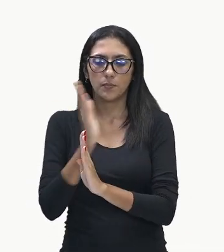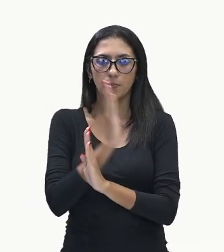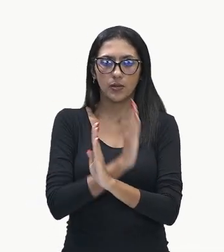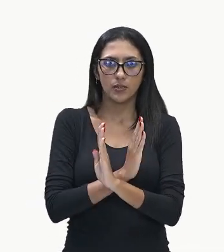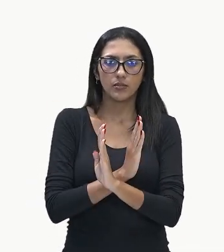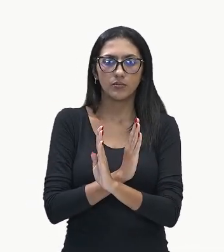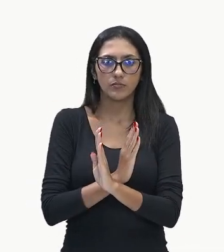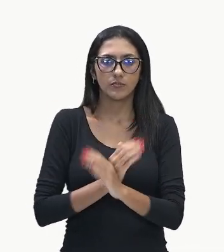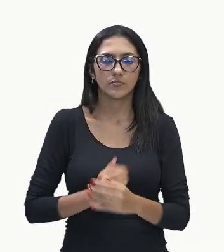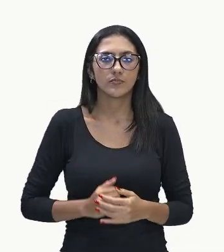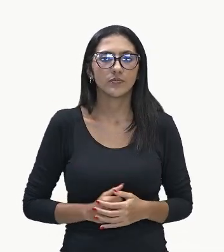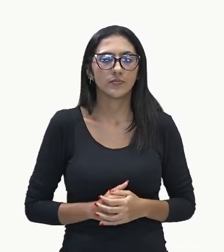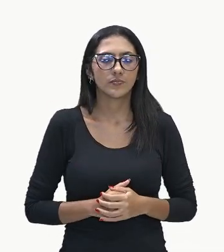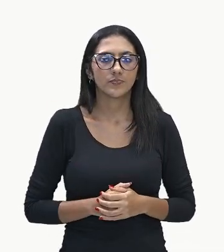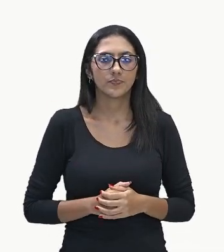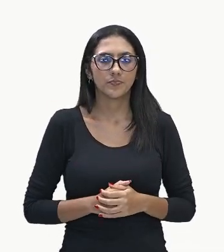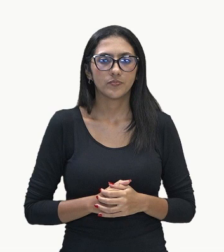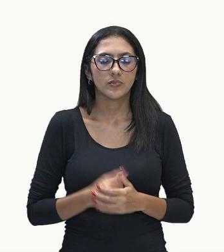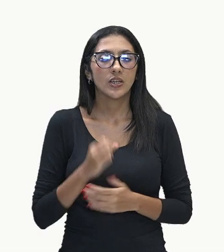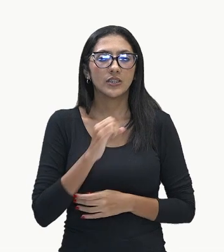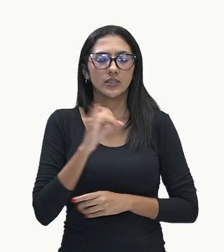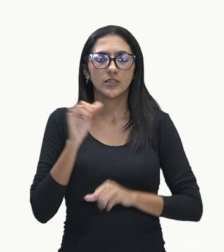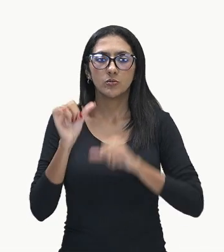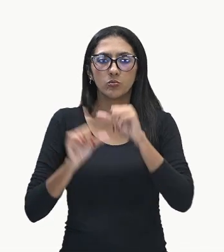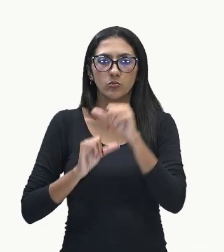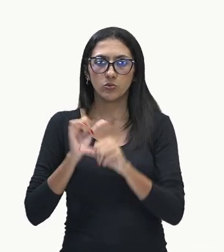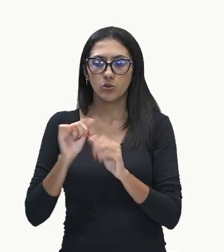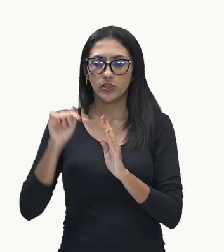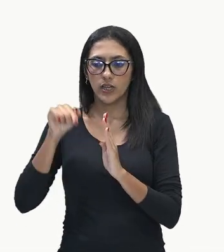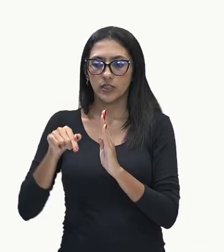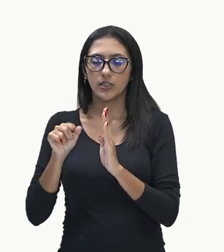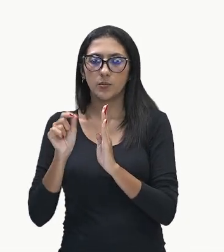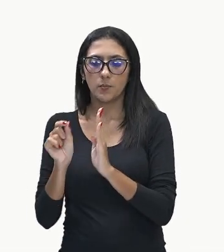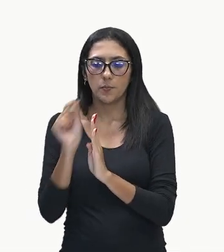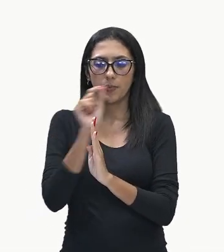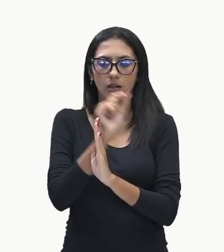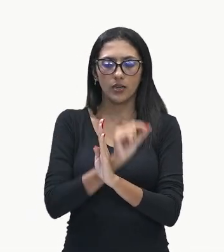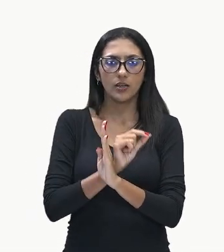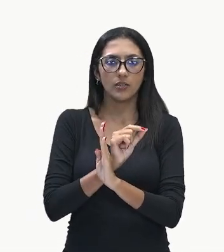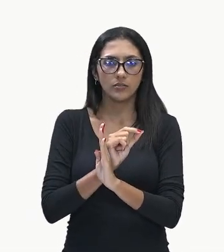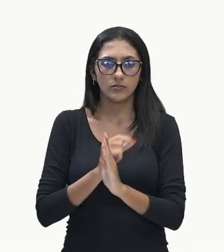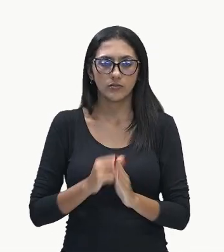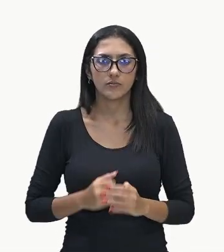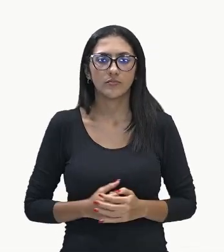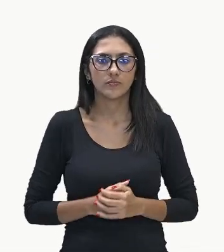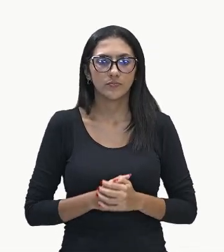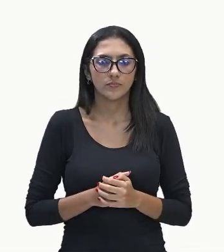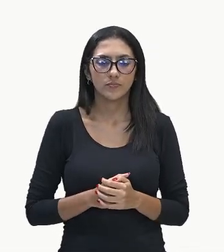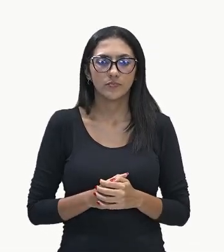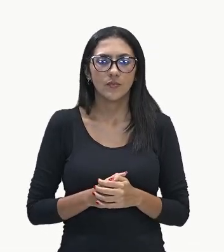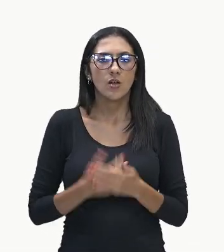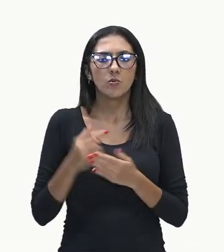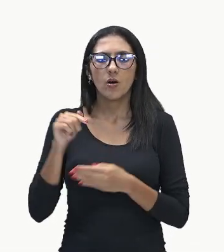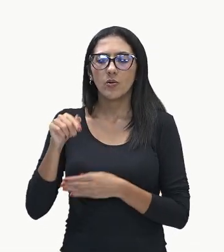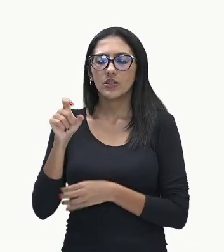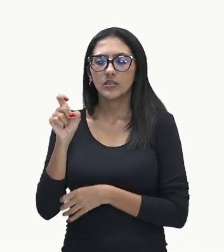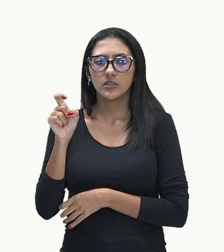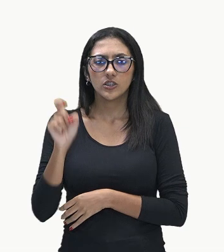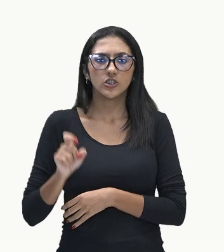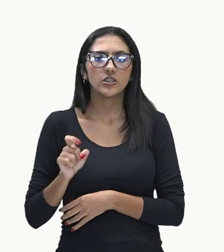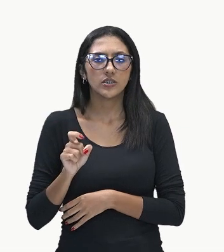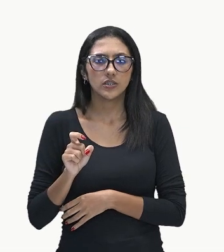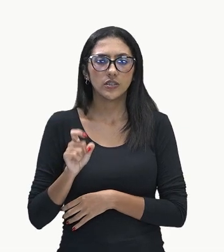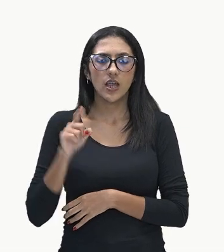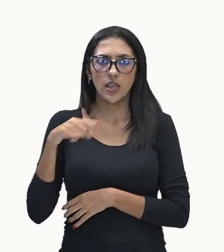Não esqueça, mudou de membro, muda de sinal. Qual é o sinal ali da nossa incógnita do x?